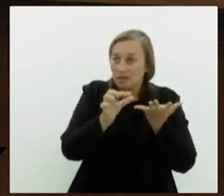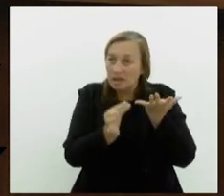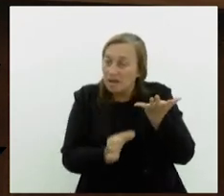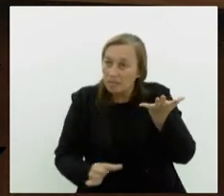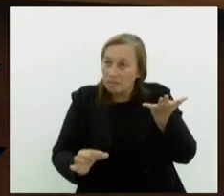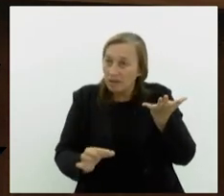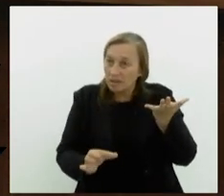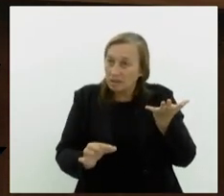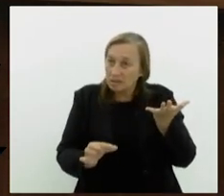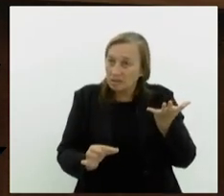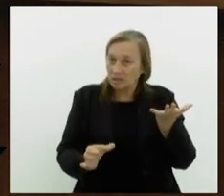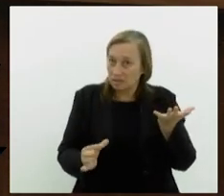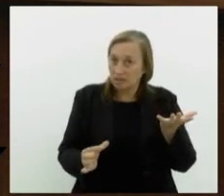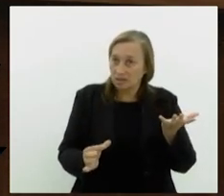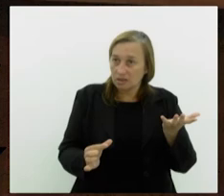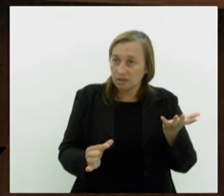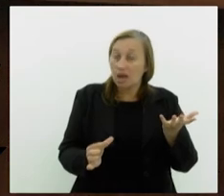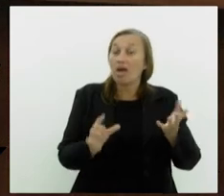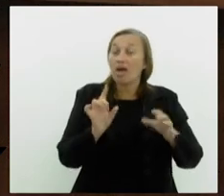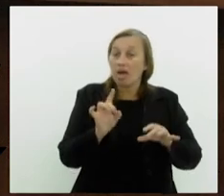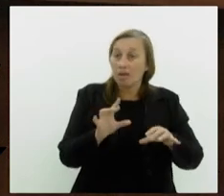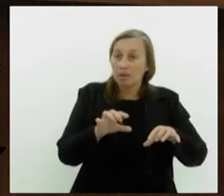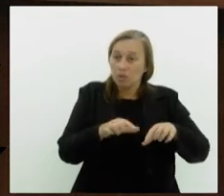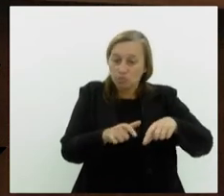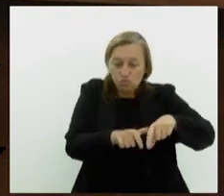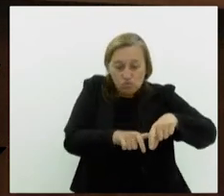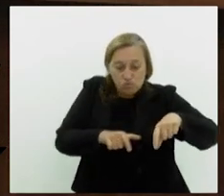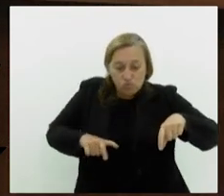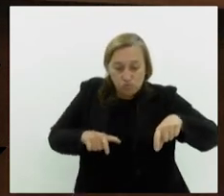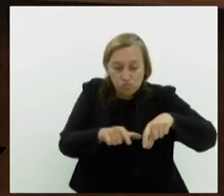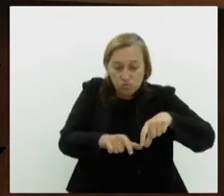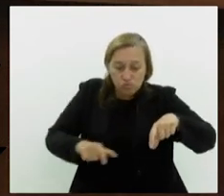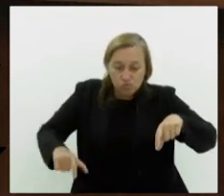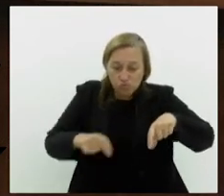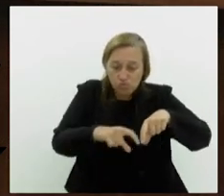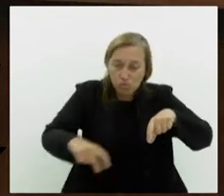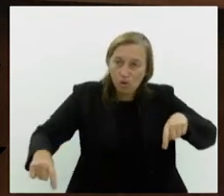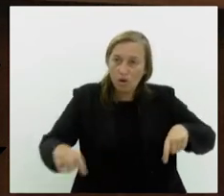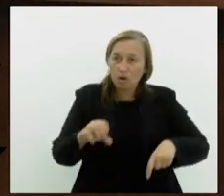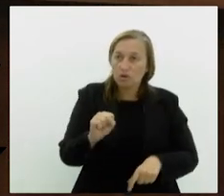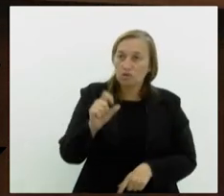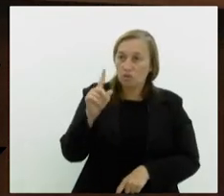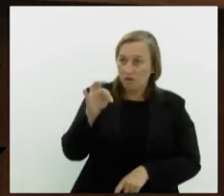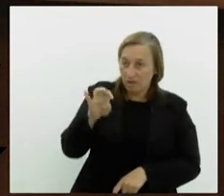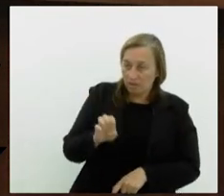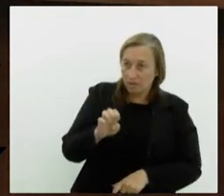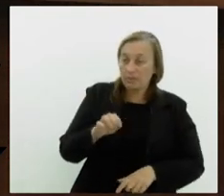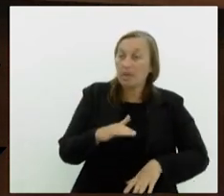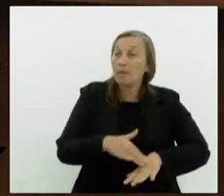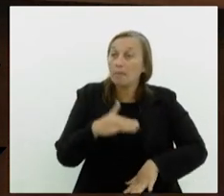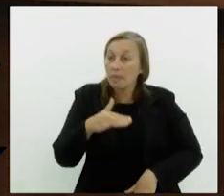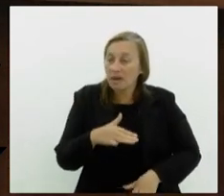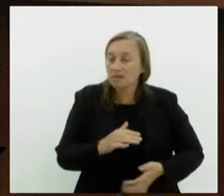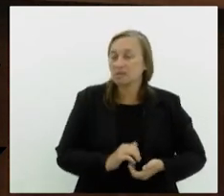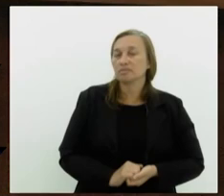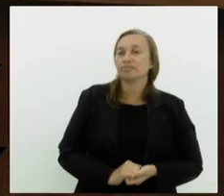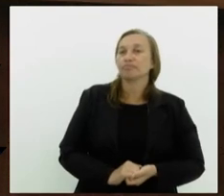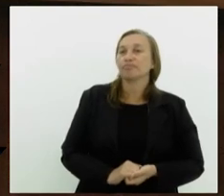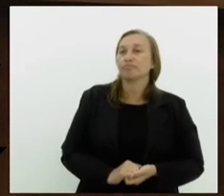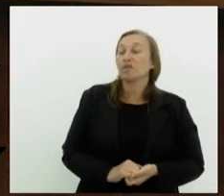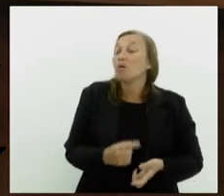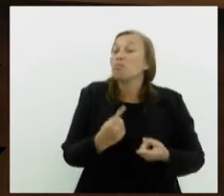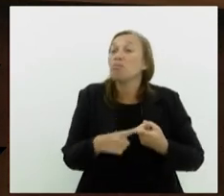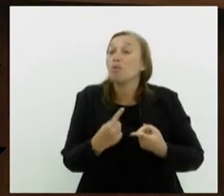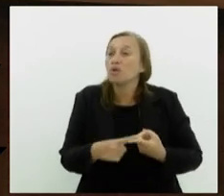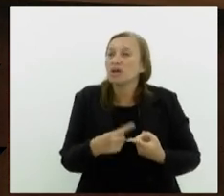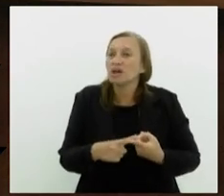para transporte de solvente. Essa é a primeira hipótese. E mais factível, porque